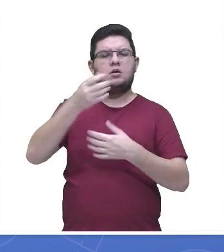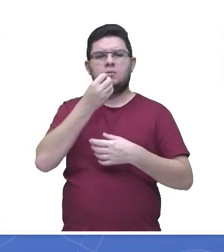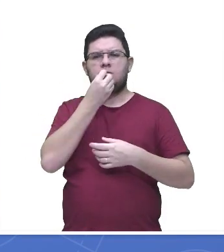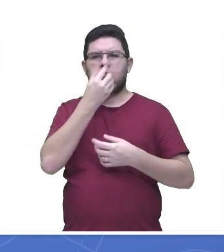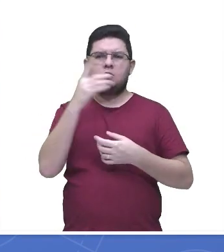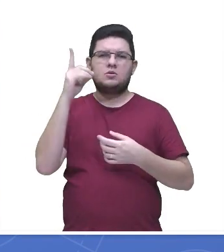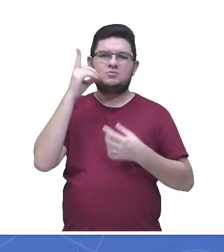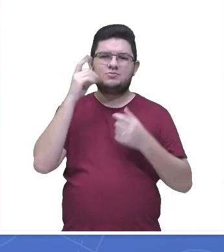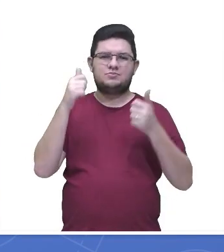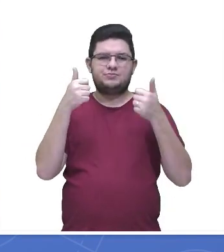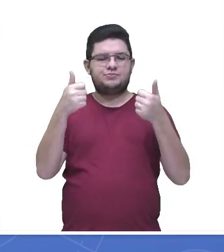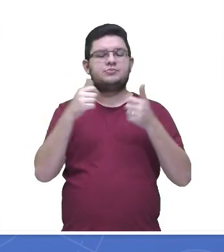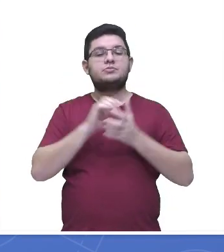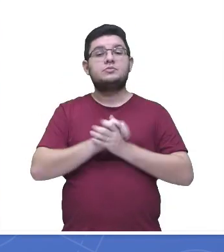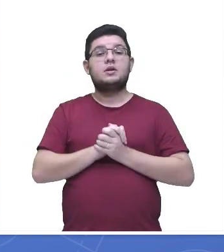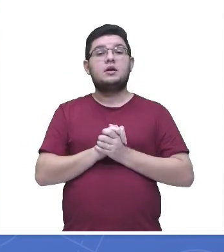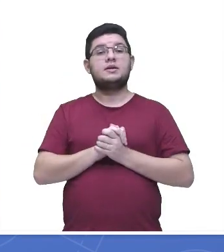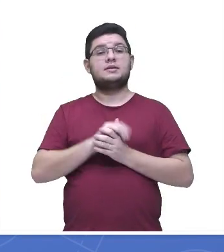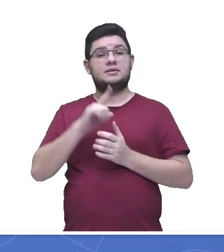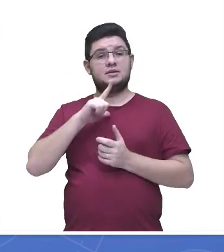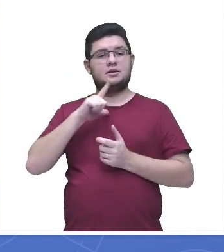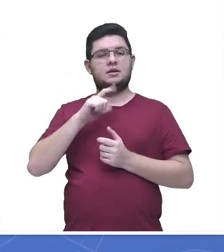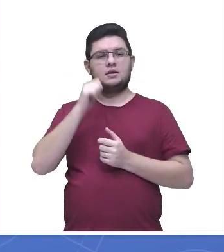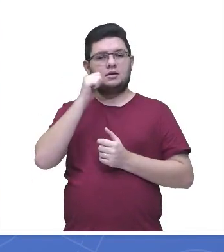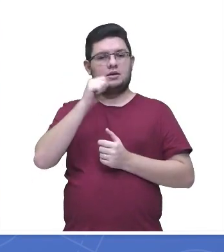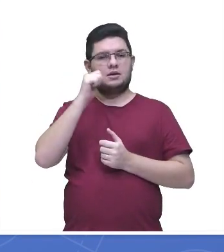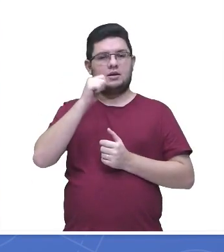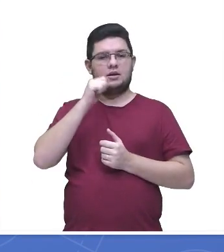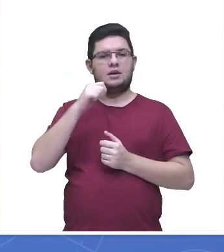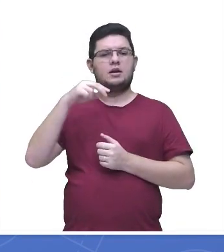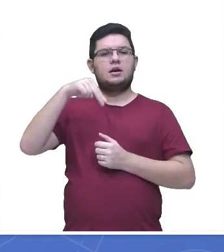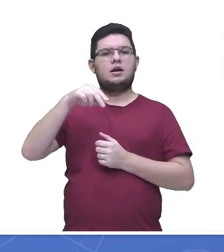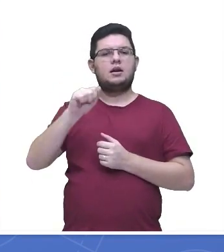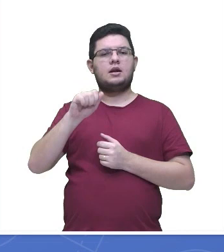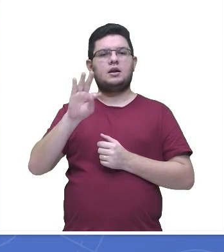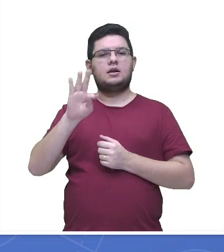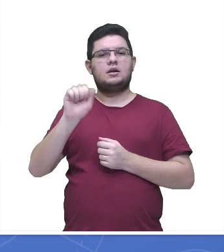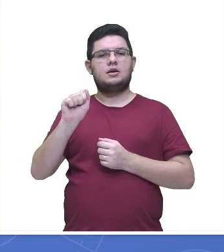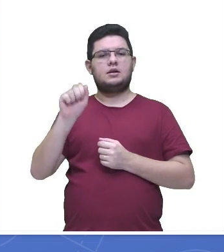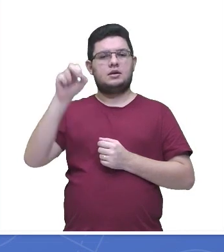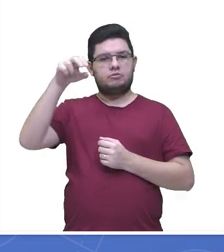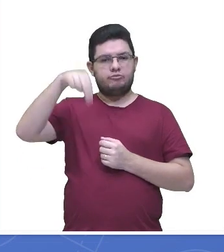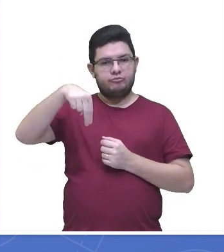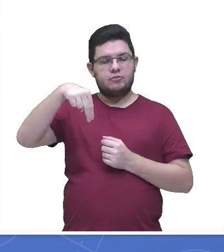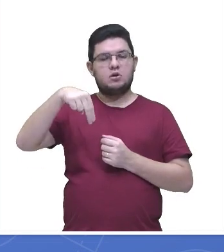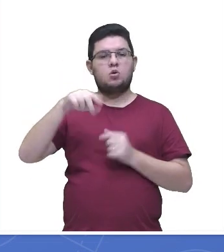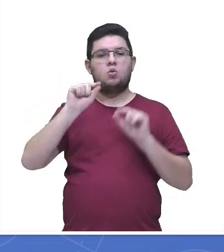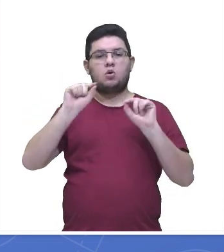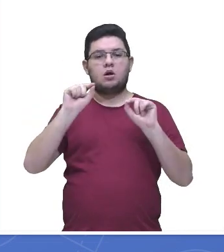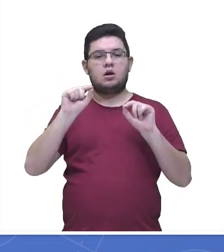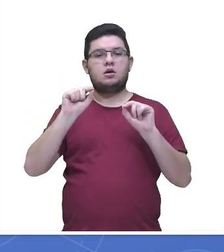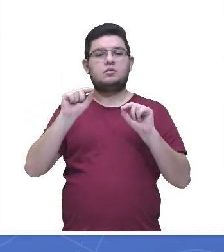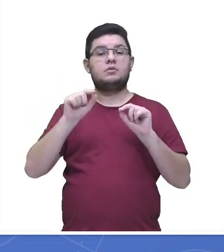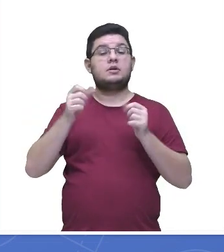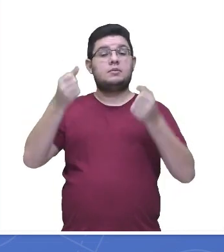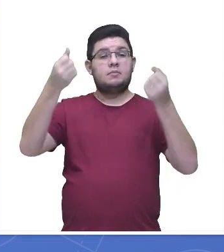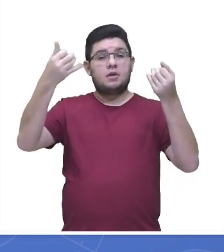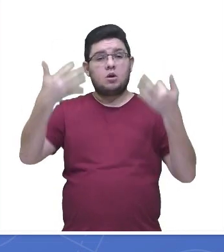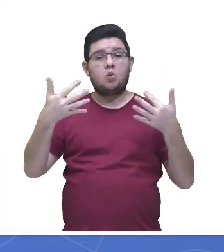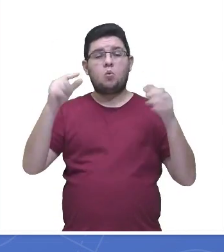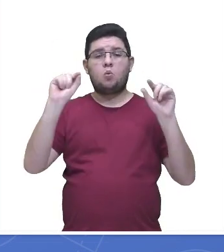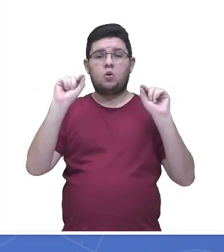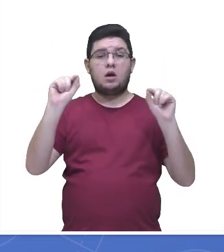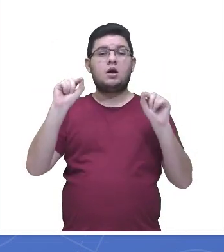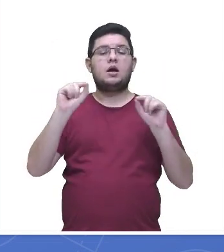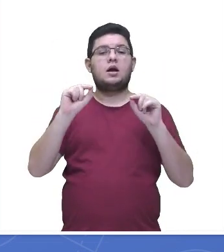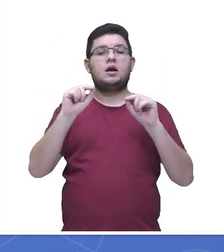tem a Natália, né? O Natan, desculpe, ela é mais detalhada. O Natan diz que a escultura